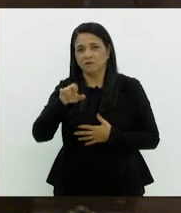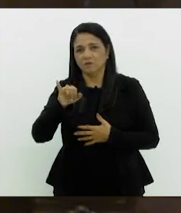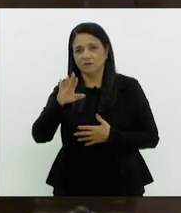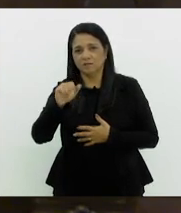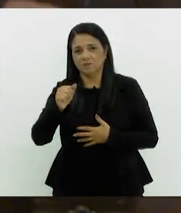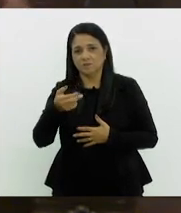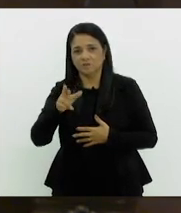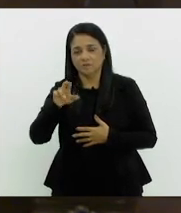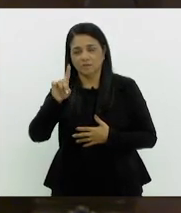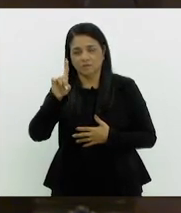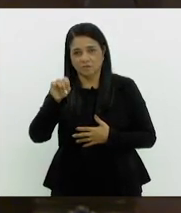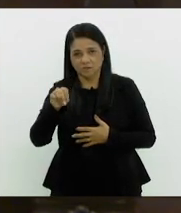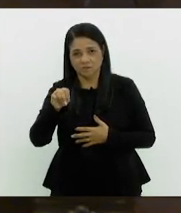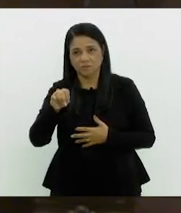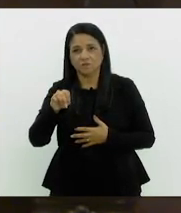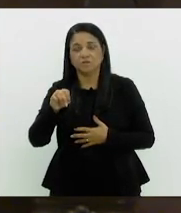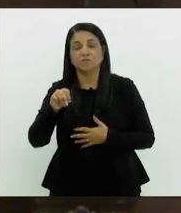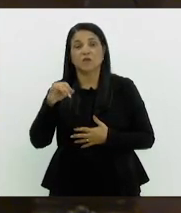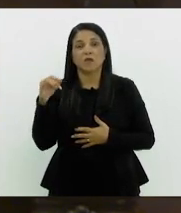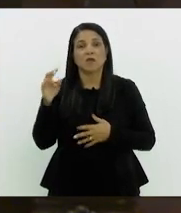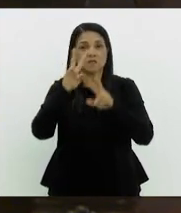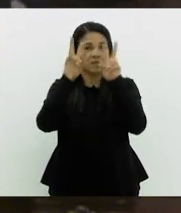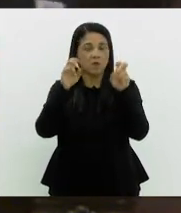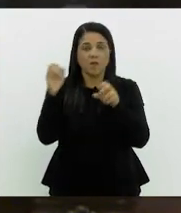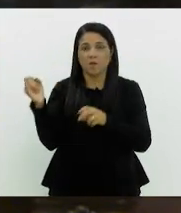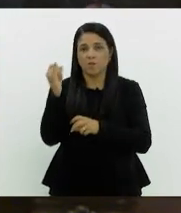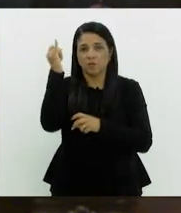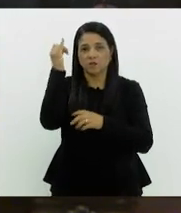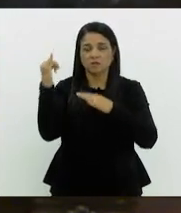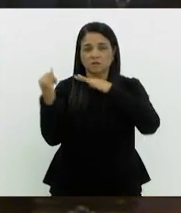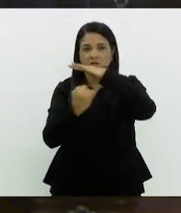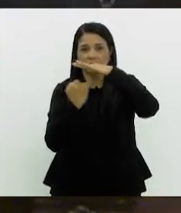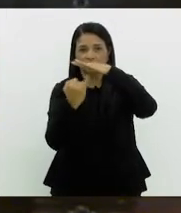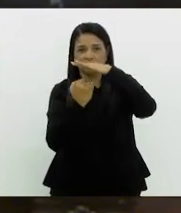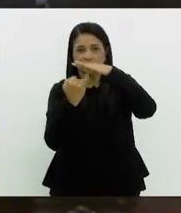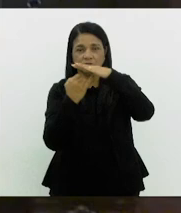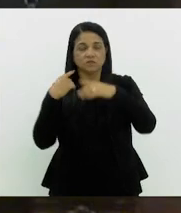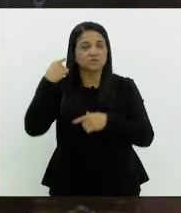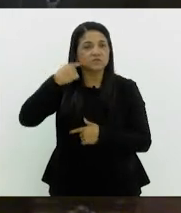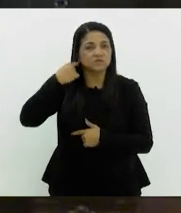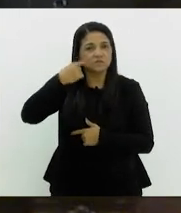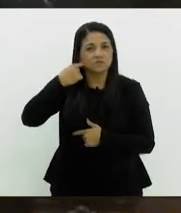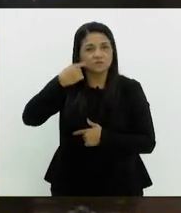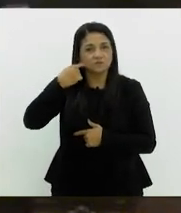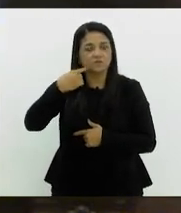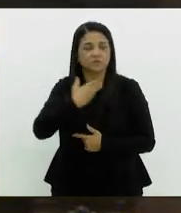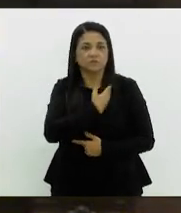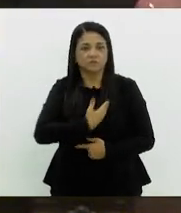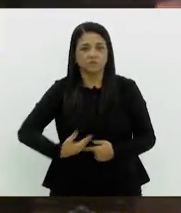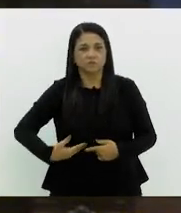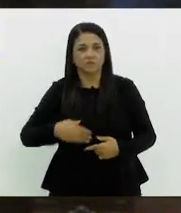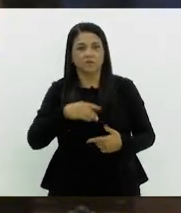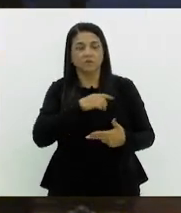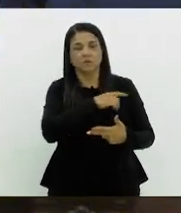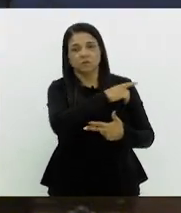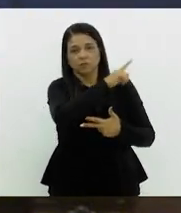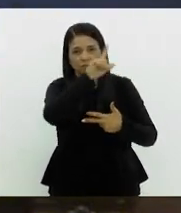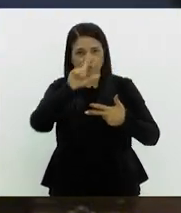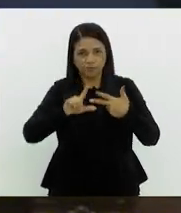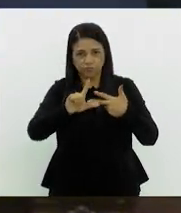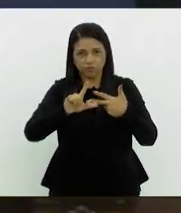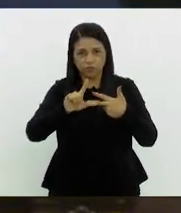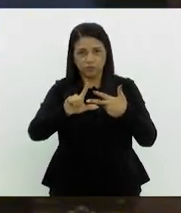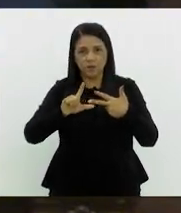A Importância da Institucionalização da Advocacia Pública do Poder Legislativo. O senhor